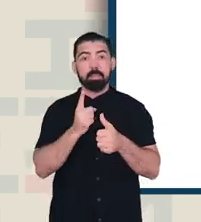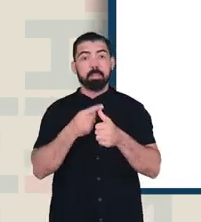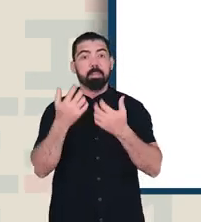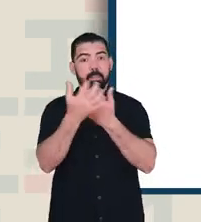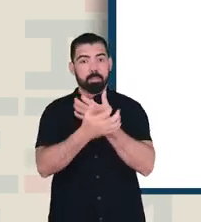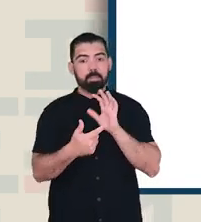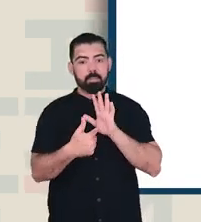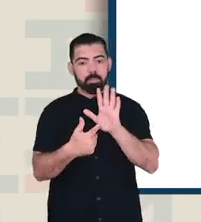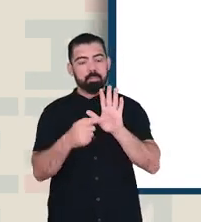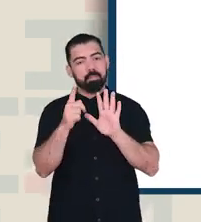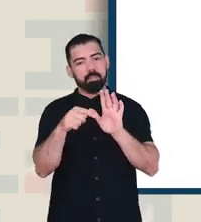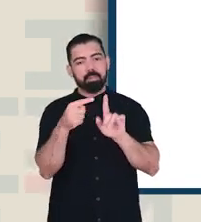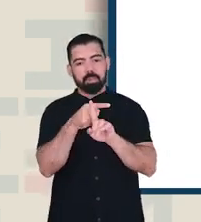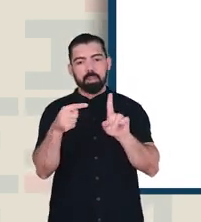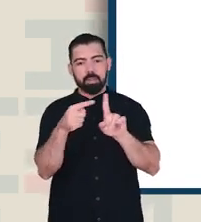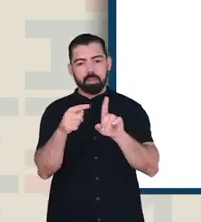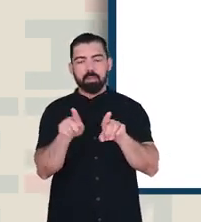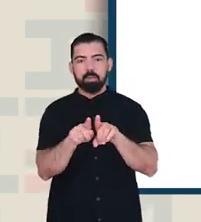que também é um trecho,